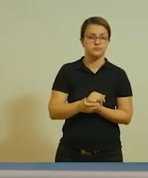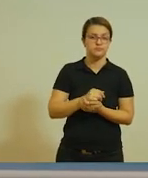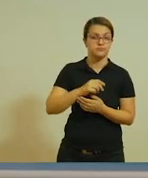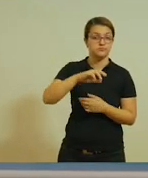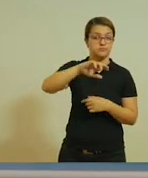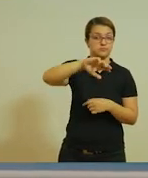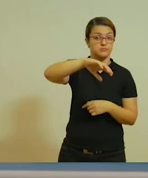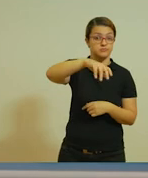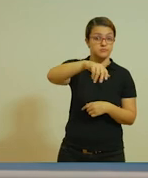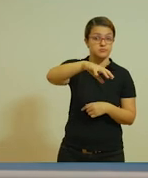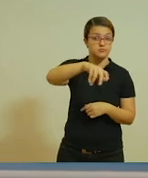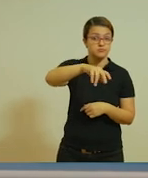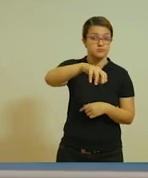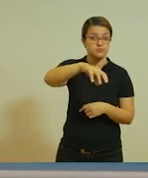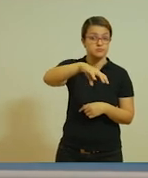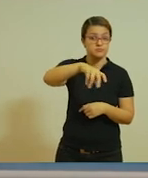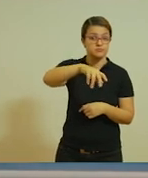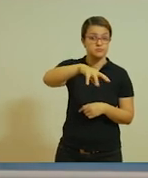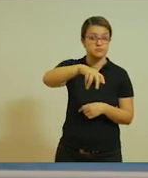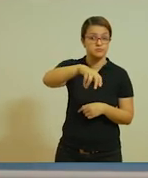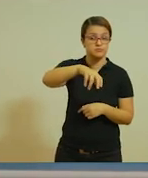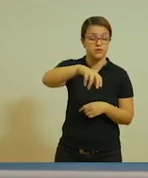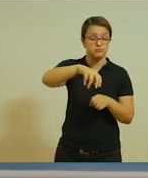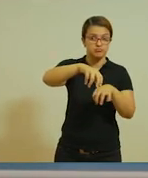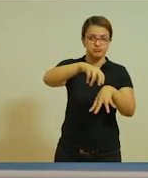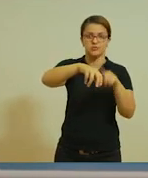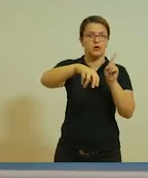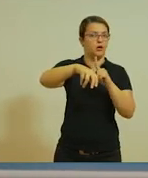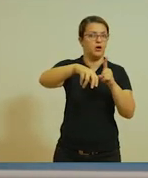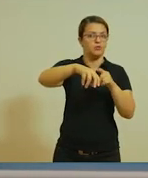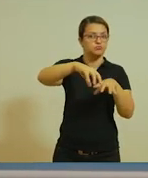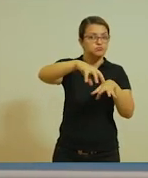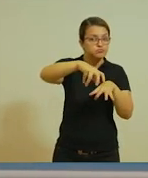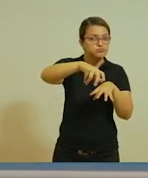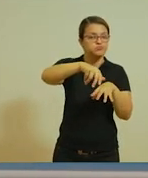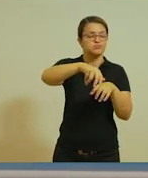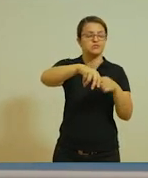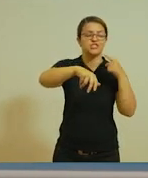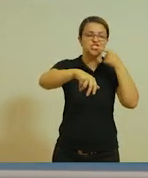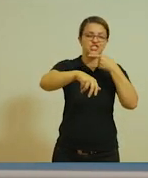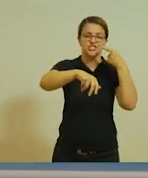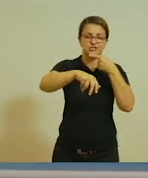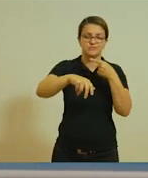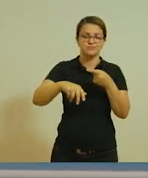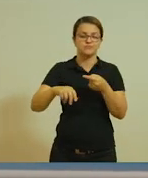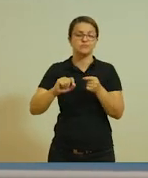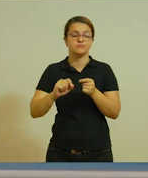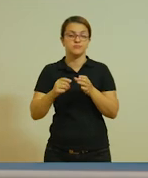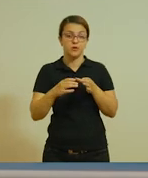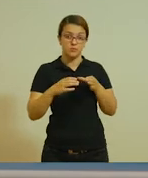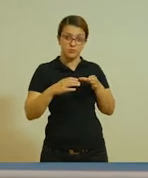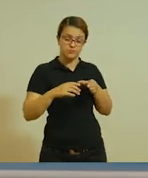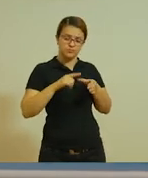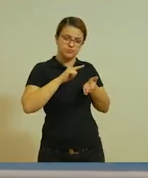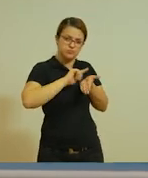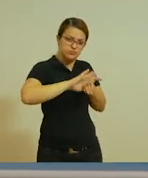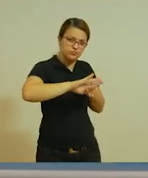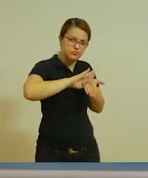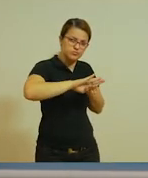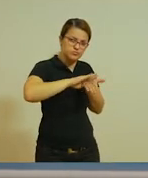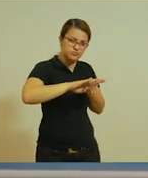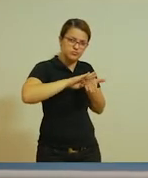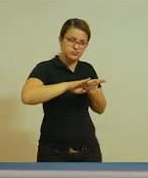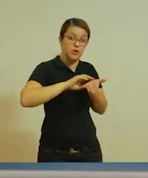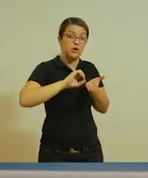mantenha a torneira fechada ao escovar os dentes. Retire o excesso de sujeira dos pratos, copos, talheres